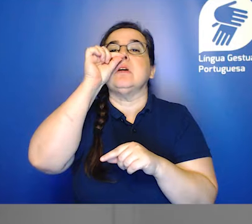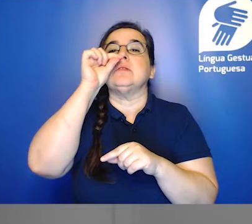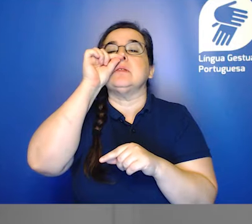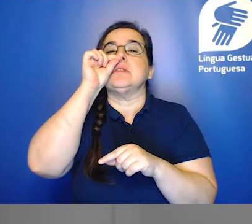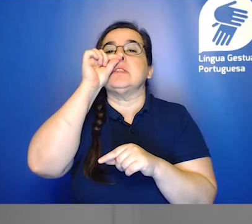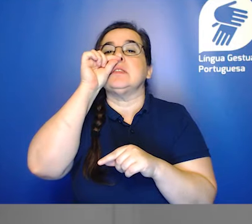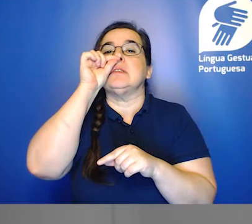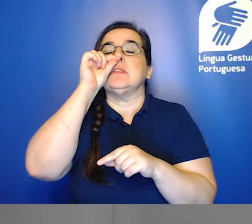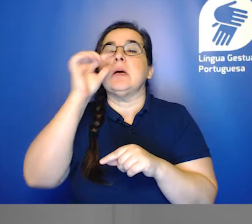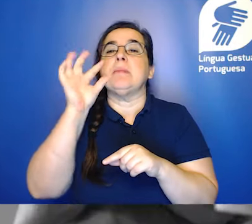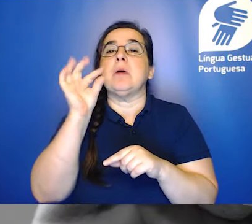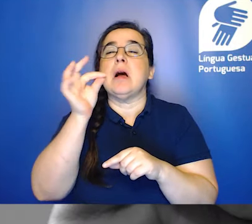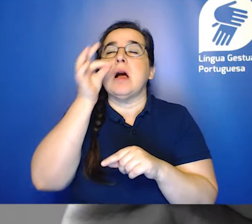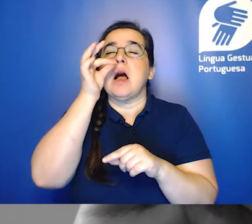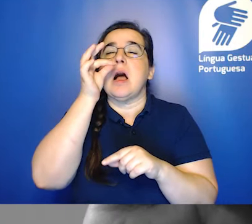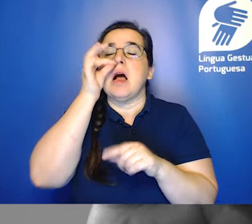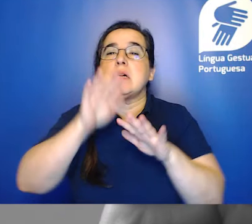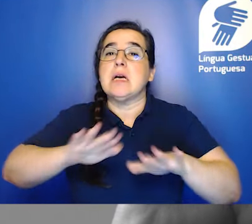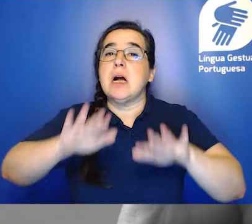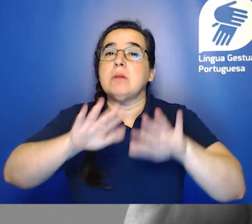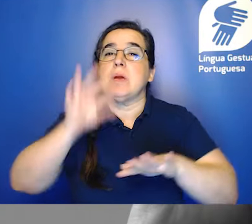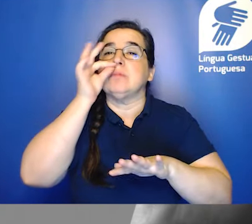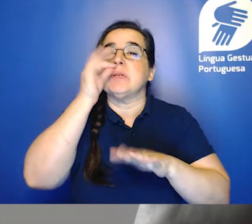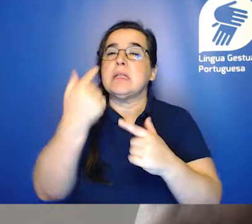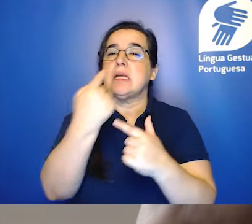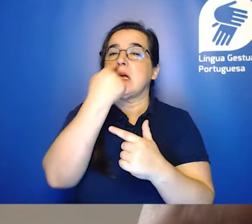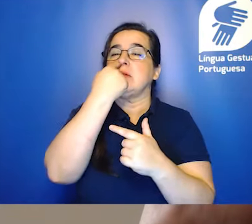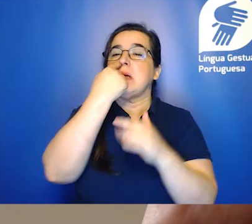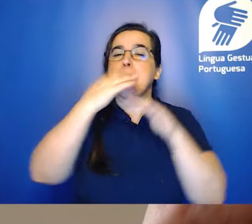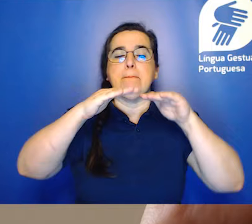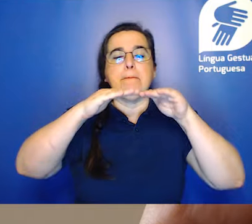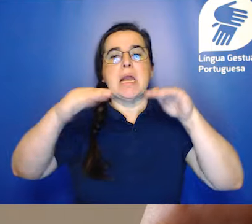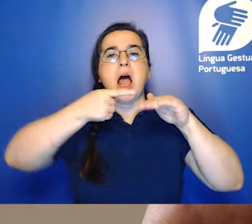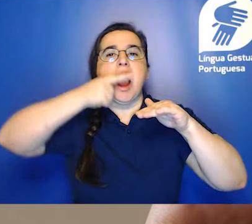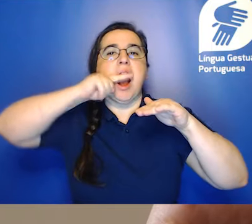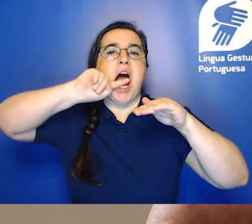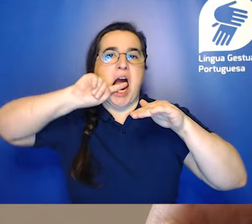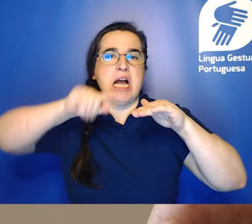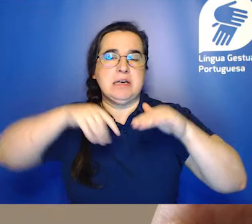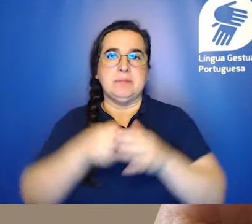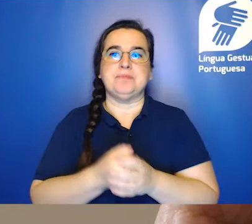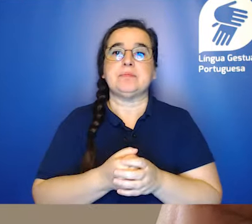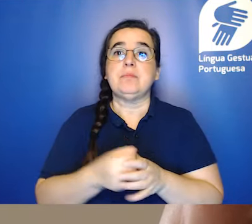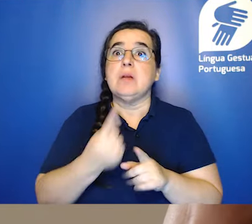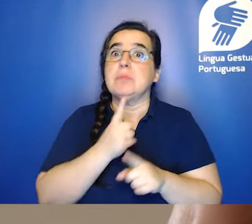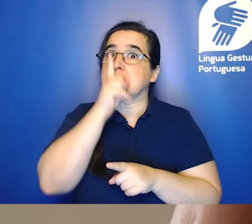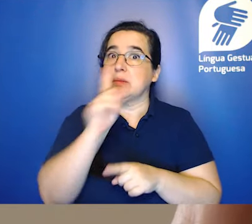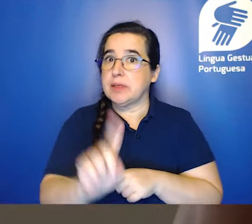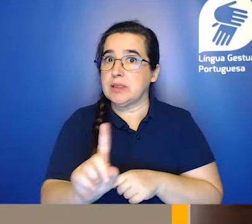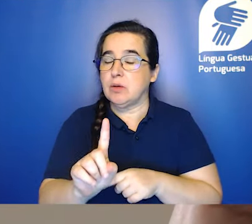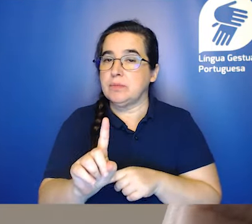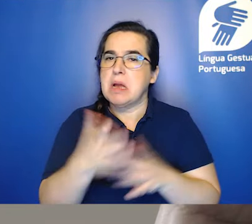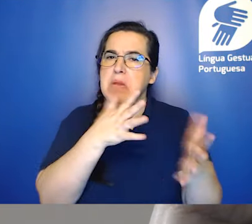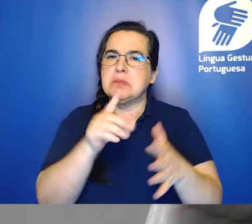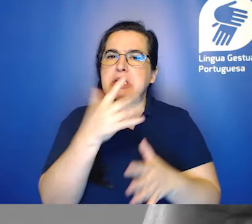trás, introduza a zaragatoa numa das narinas e empurre lentamente em direção à garganta, em paralelo ao céu da boca,